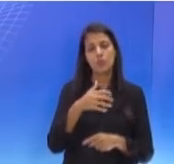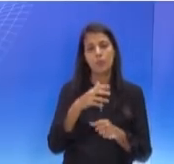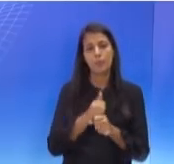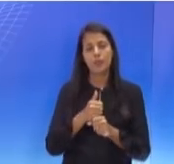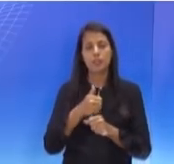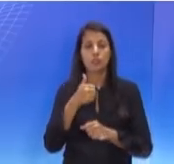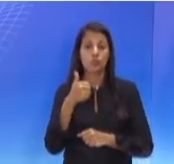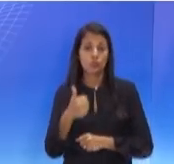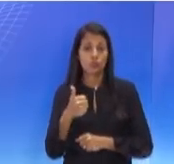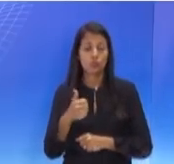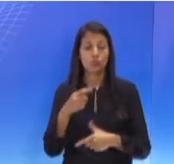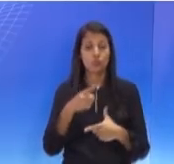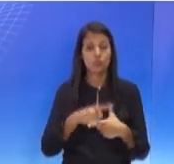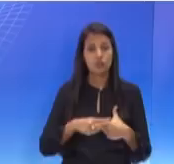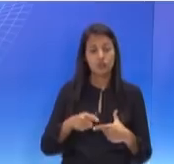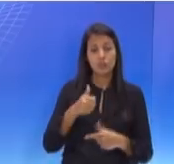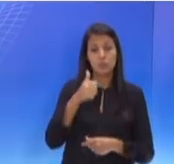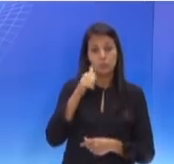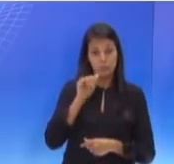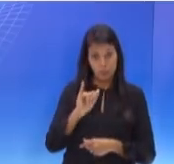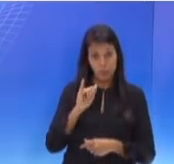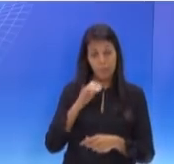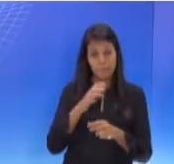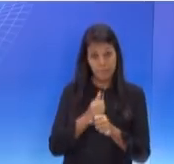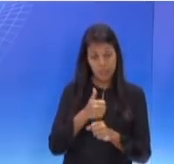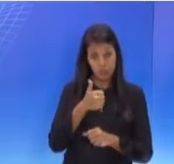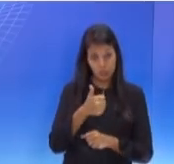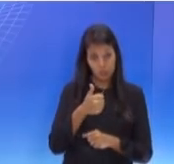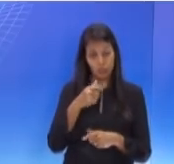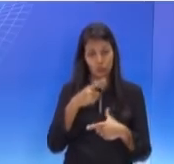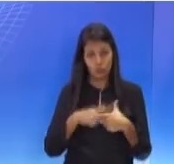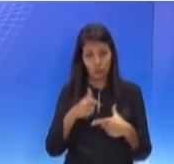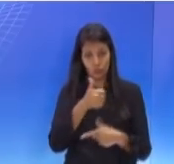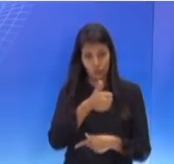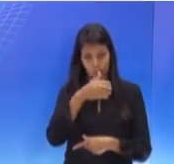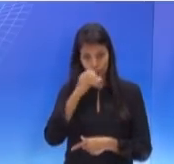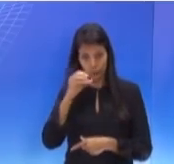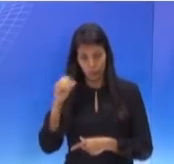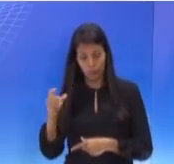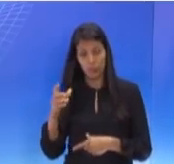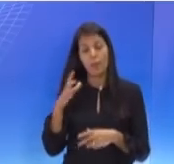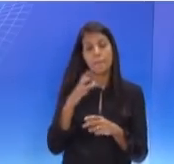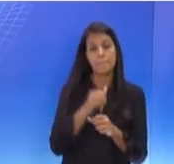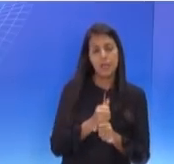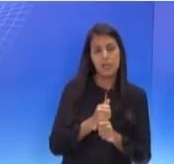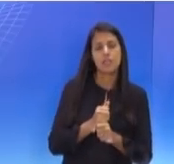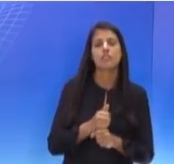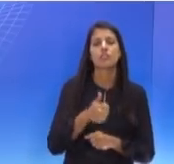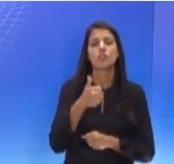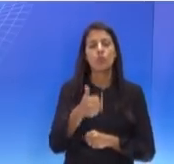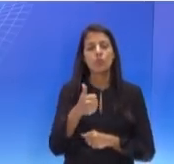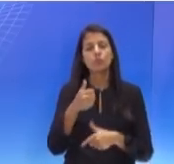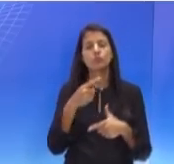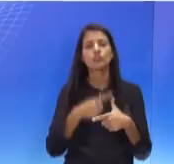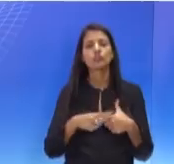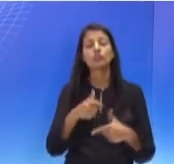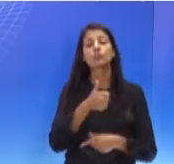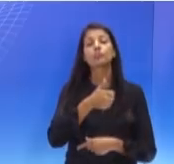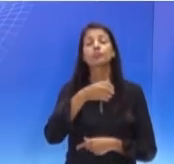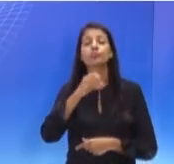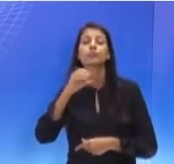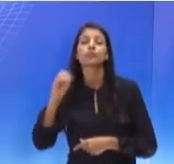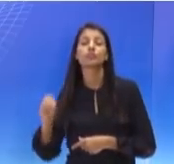dividido por 1 mais I dividido por 100, mais 1 dividido por 1 mais 2 vezes I dividido por